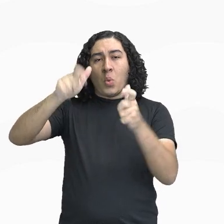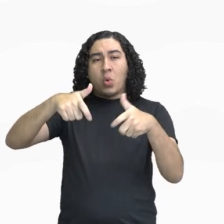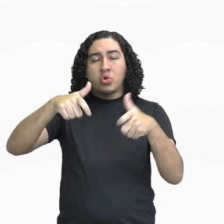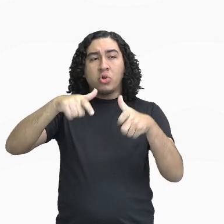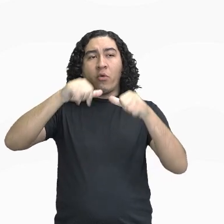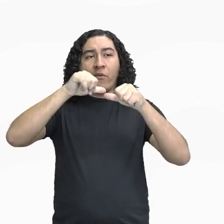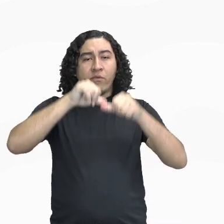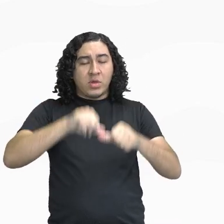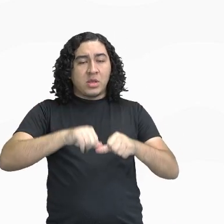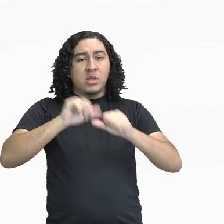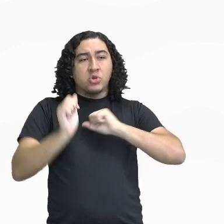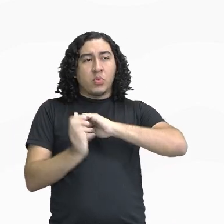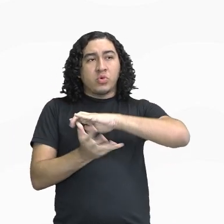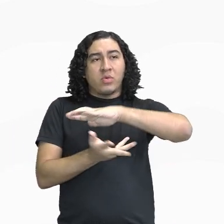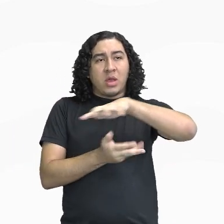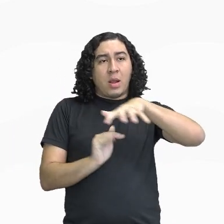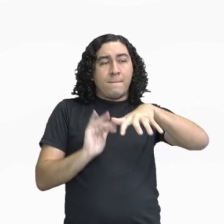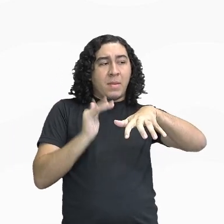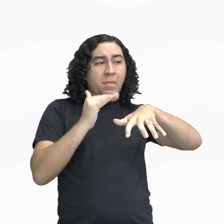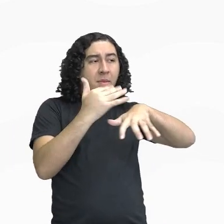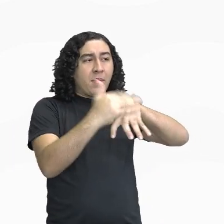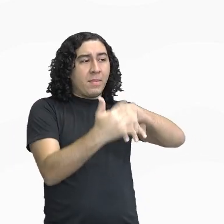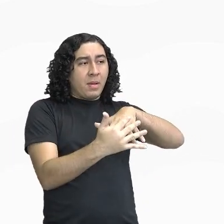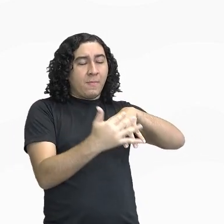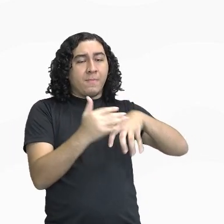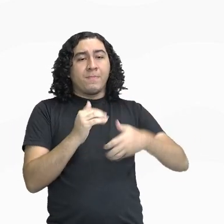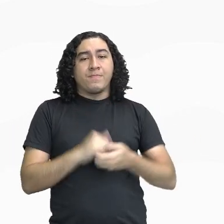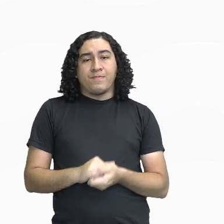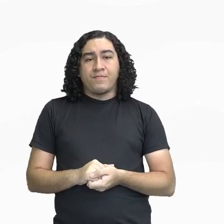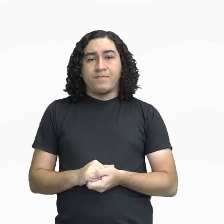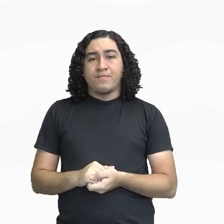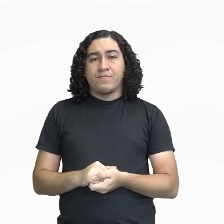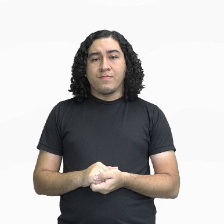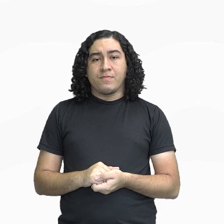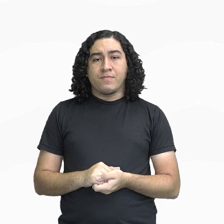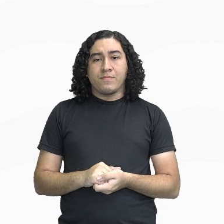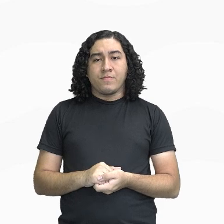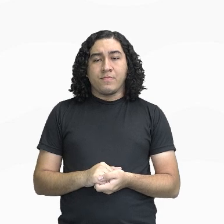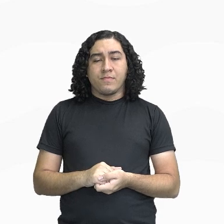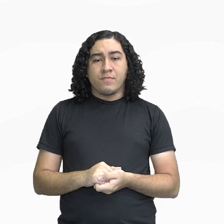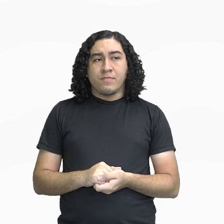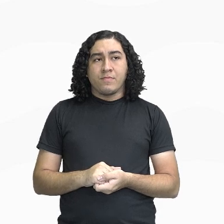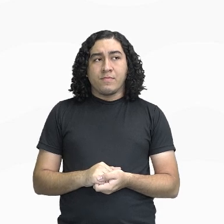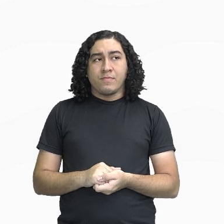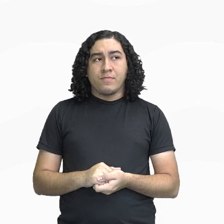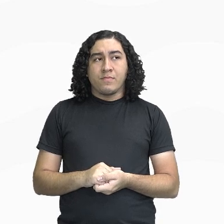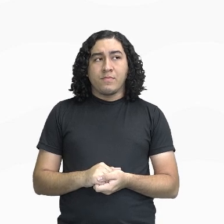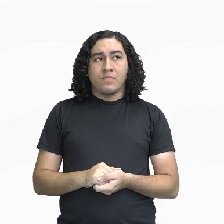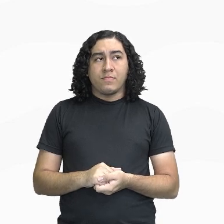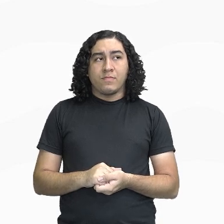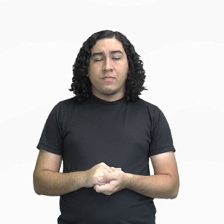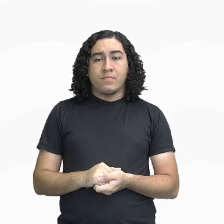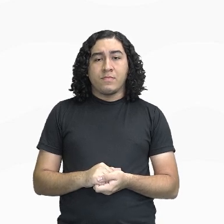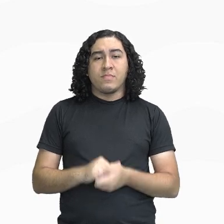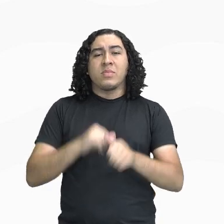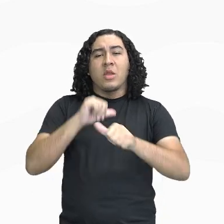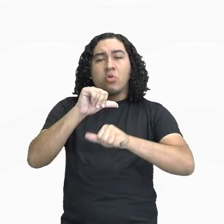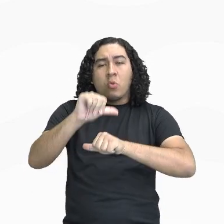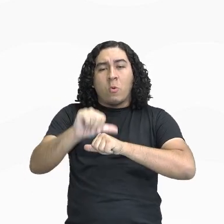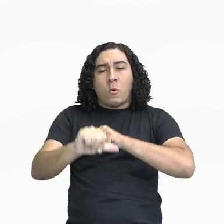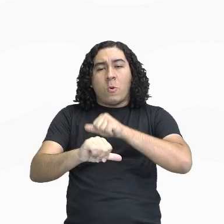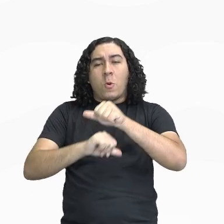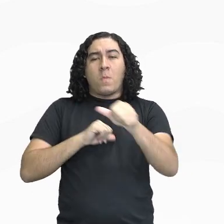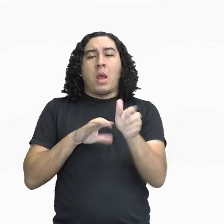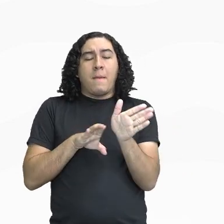da atmosfera, o nitrogênio desce para o solo, passa por um processo onde as bactérias